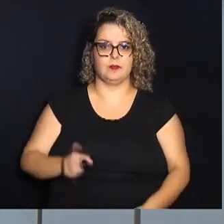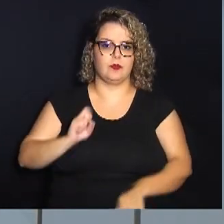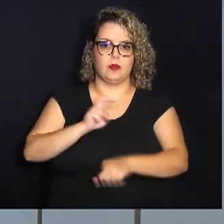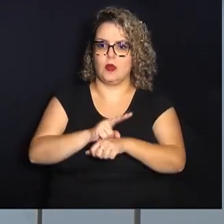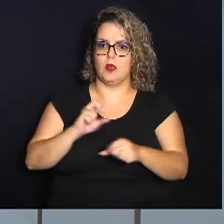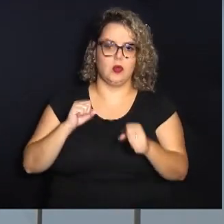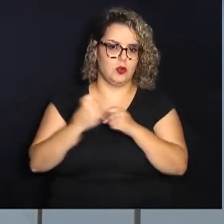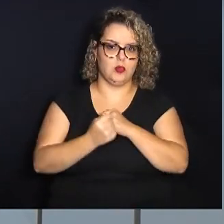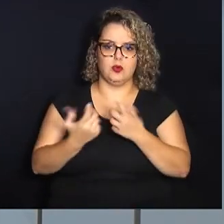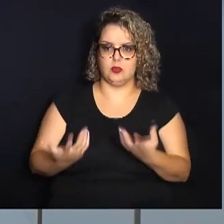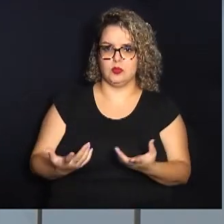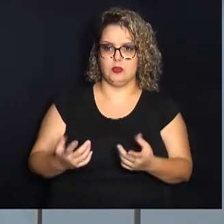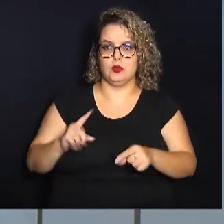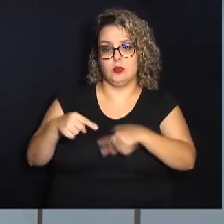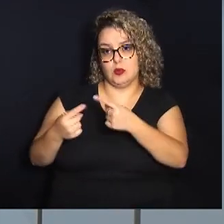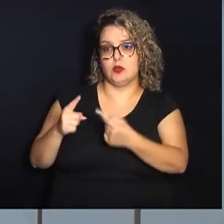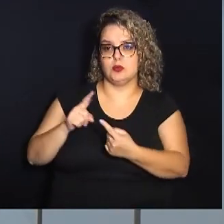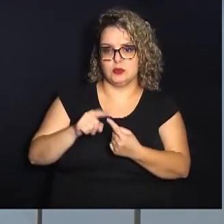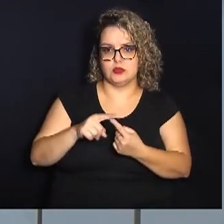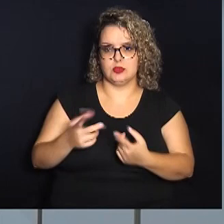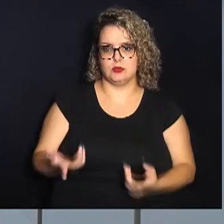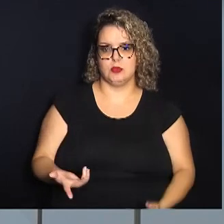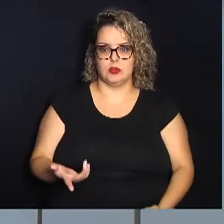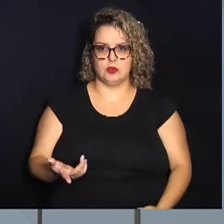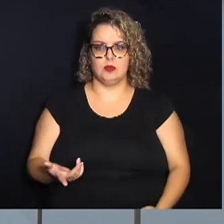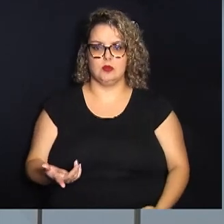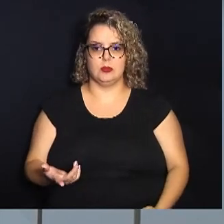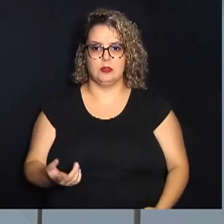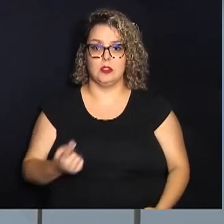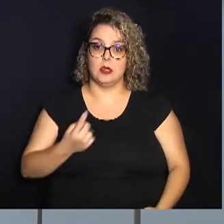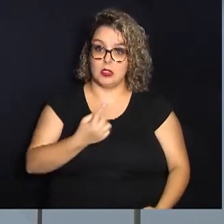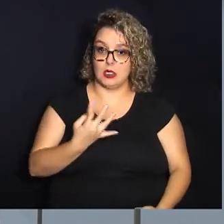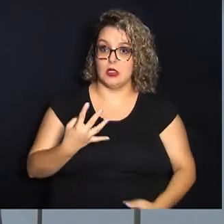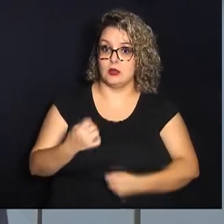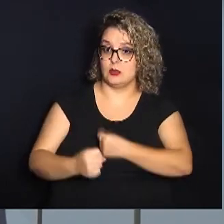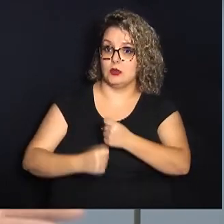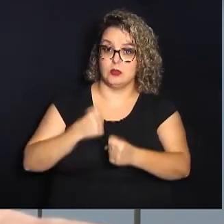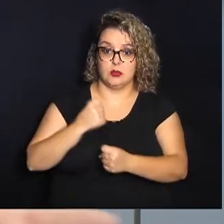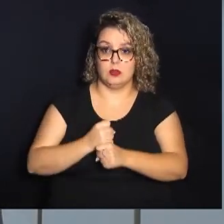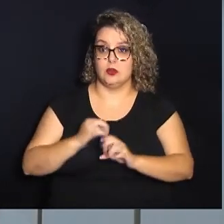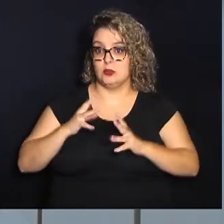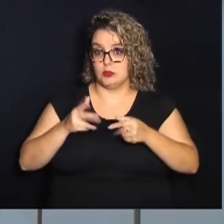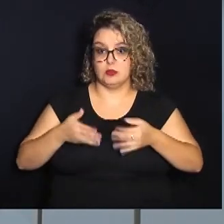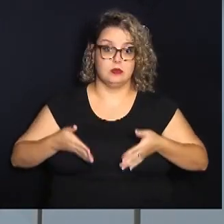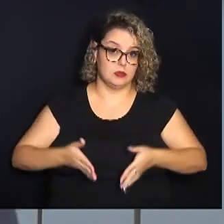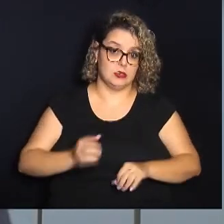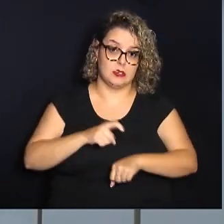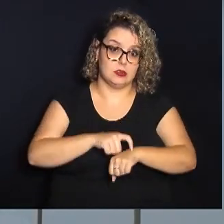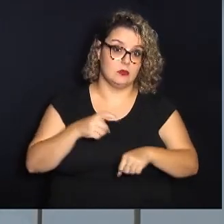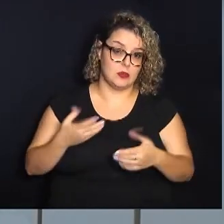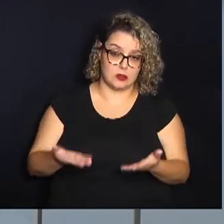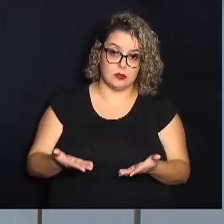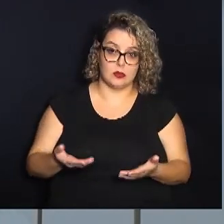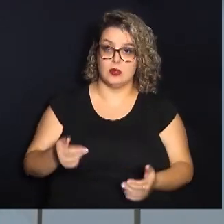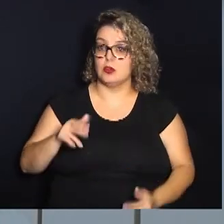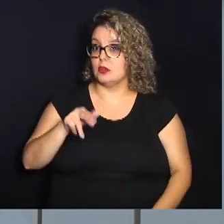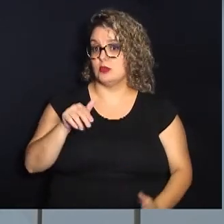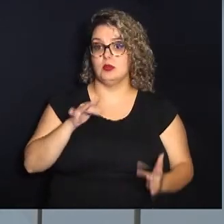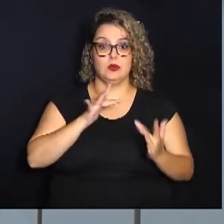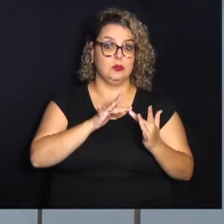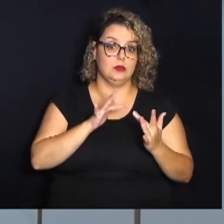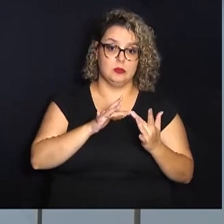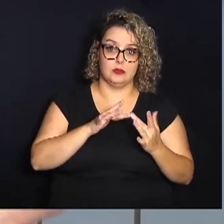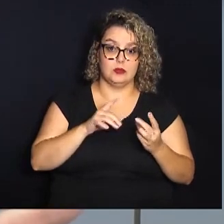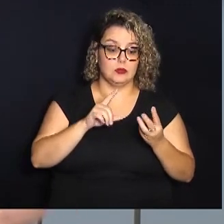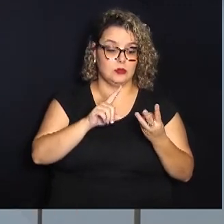protege contra o outro tipo, né? Então, 14 anos e todo mundo que nasceu nesse período nunca teve contato com o sorotipo